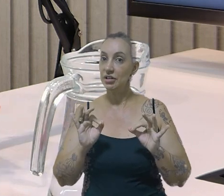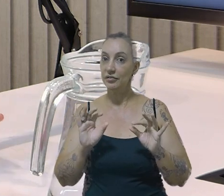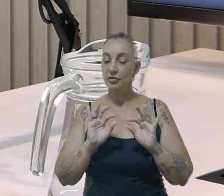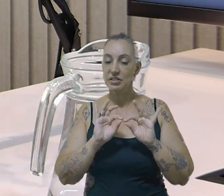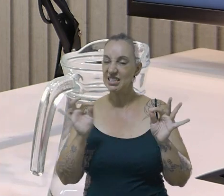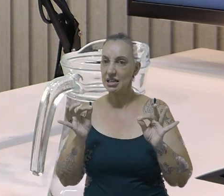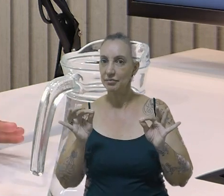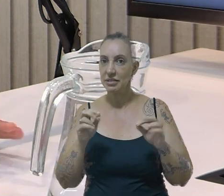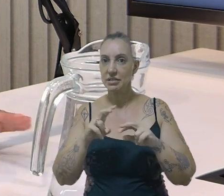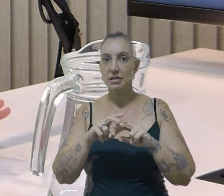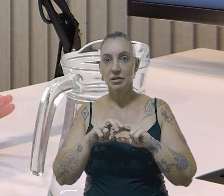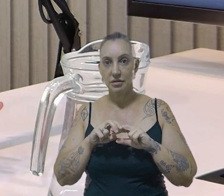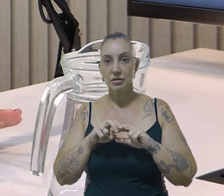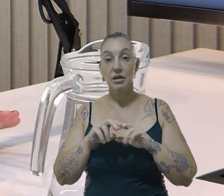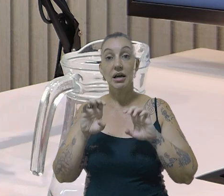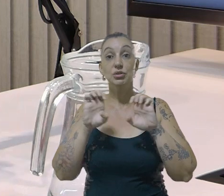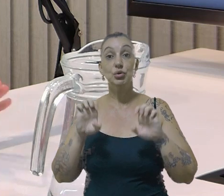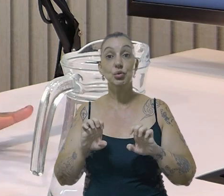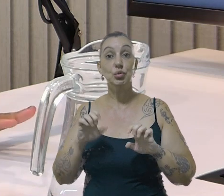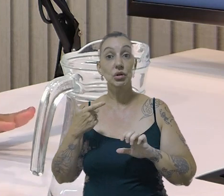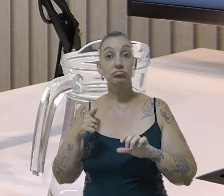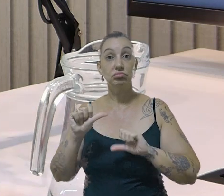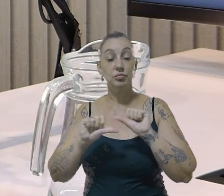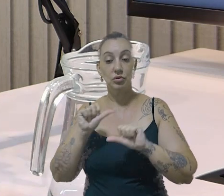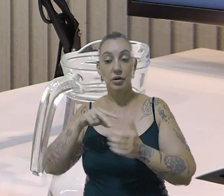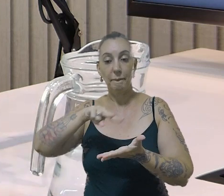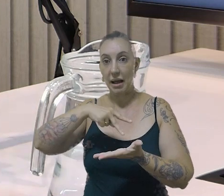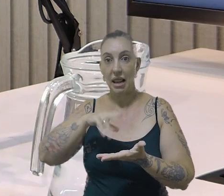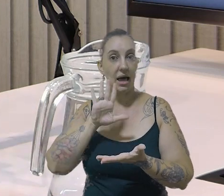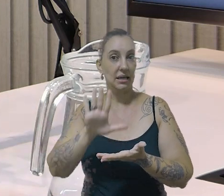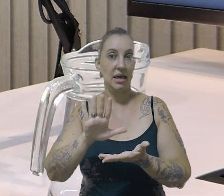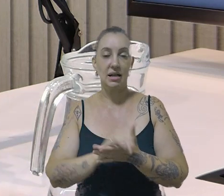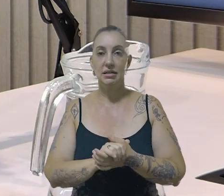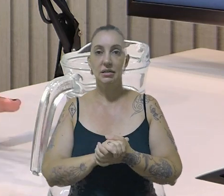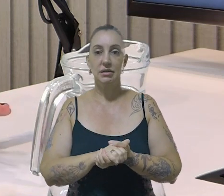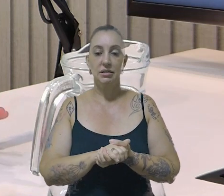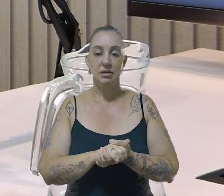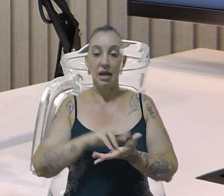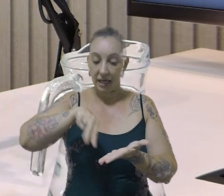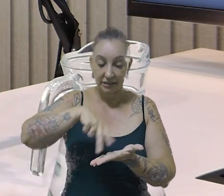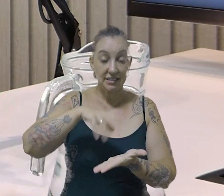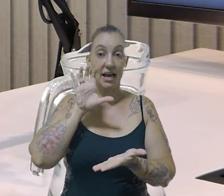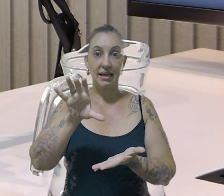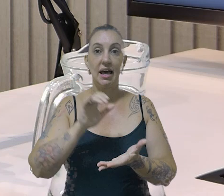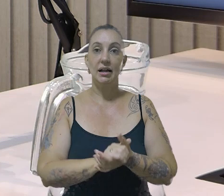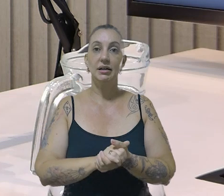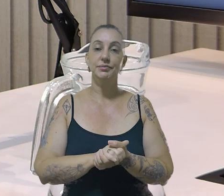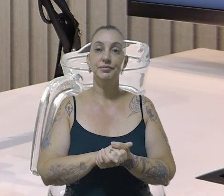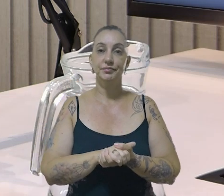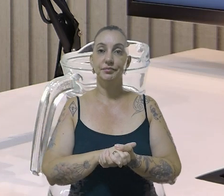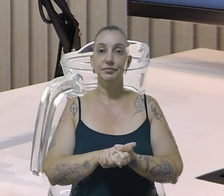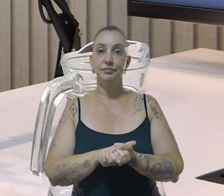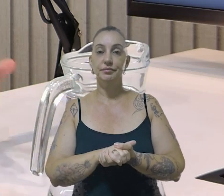conta da da estrutura que não muda muito o balé era aquele a a coreografia era aquela tá entendi